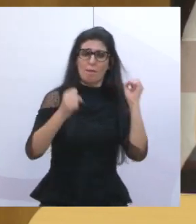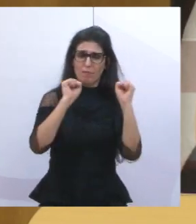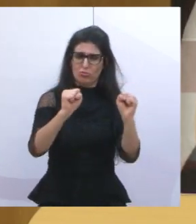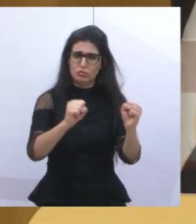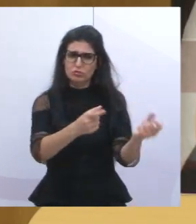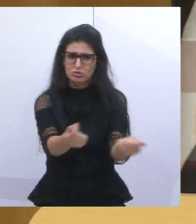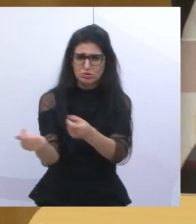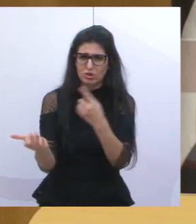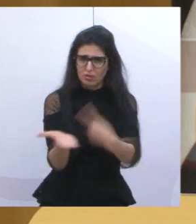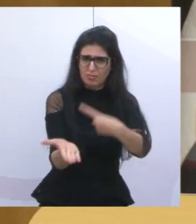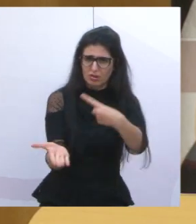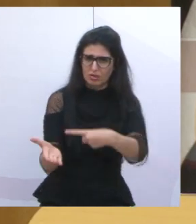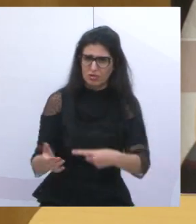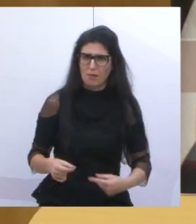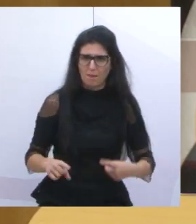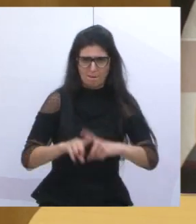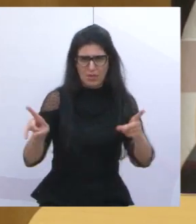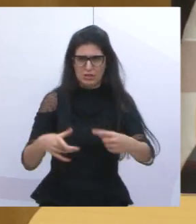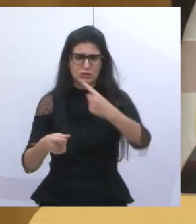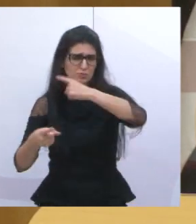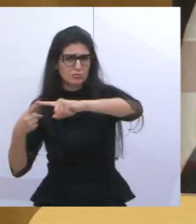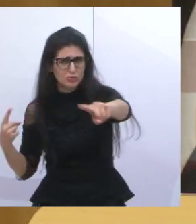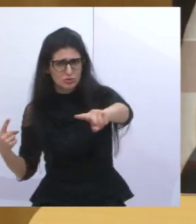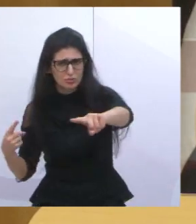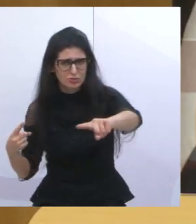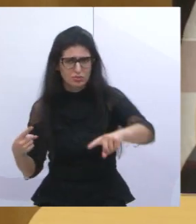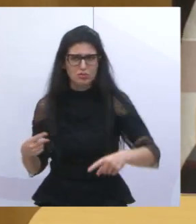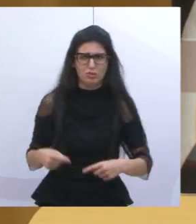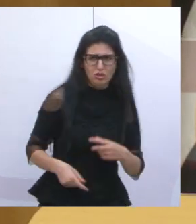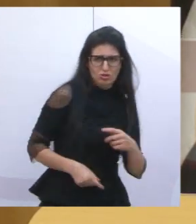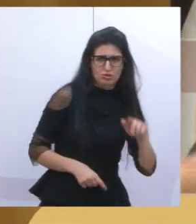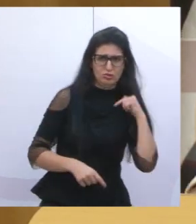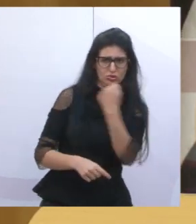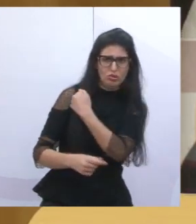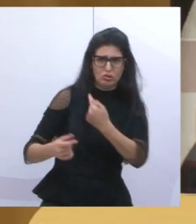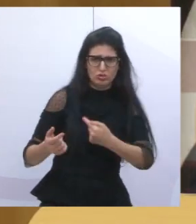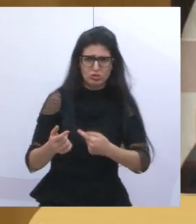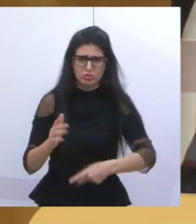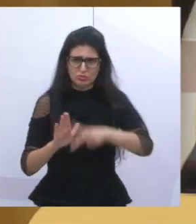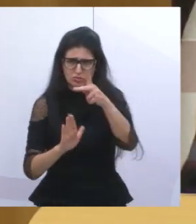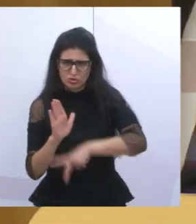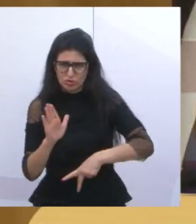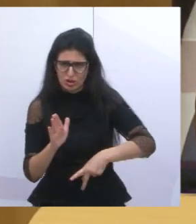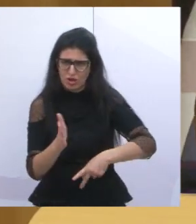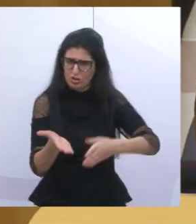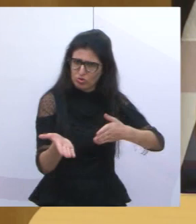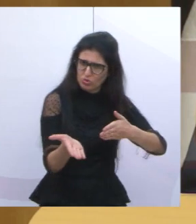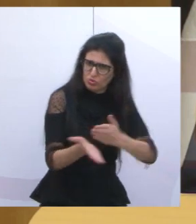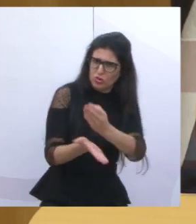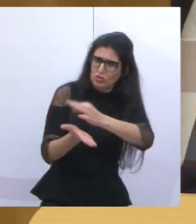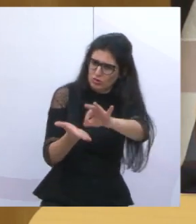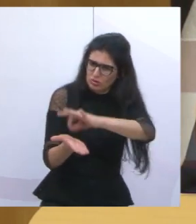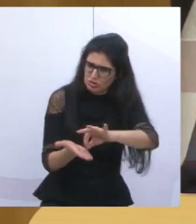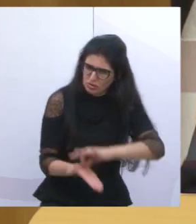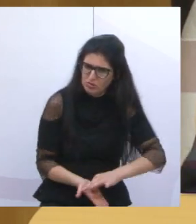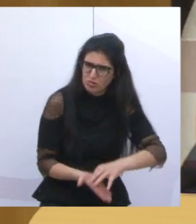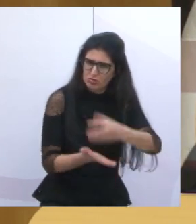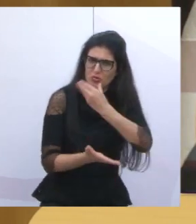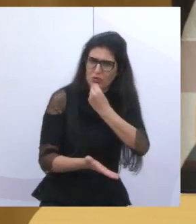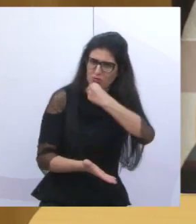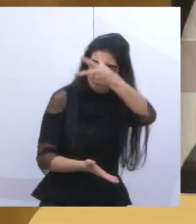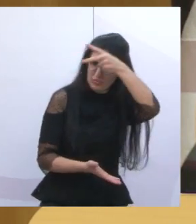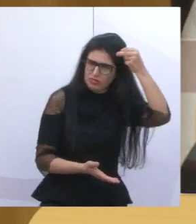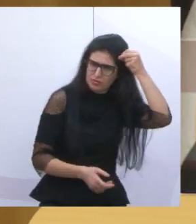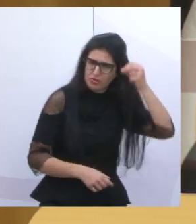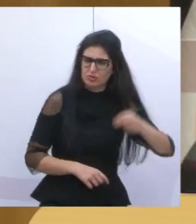público. Vão estar impedidos, caso nós aprovemos o projeto que está da forma como foi transcrito pelo prefeito. Então